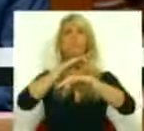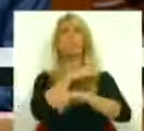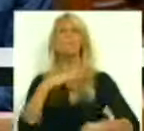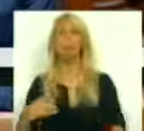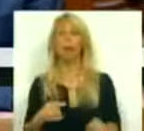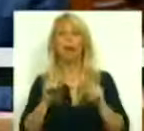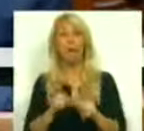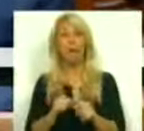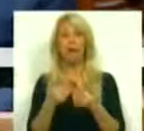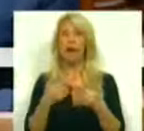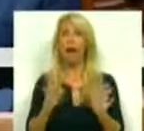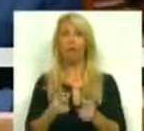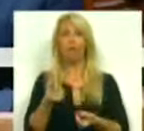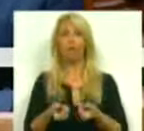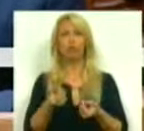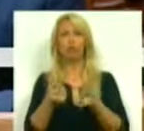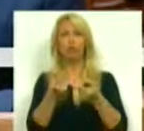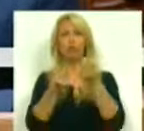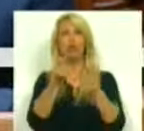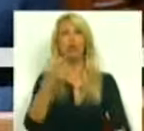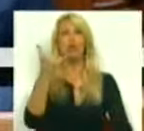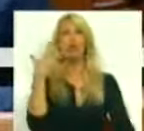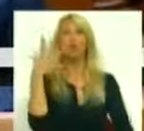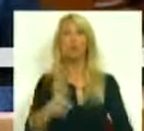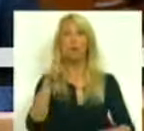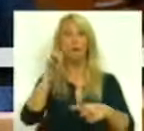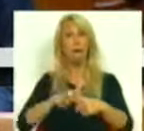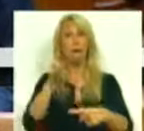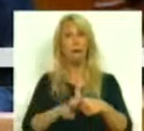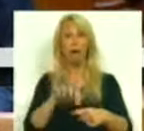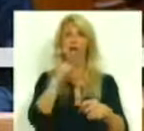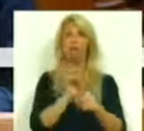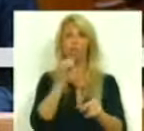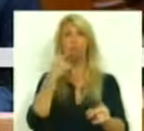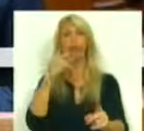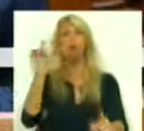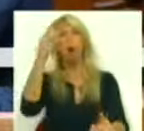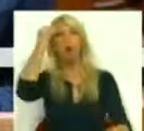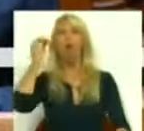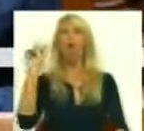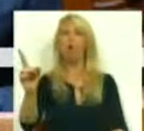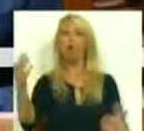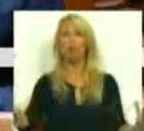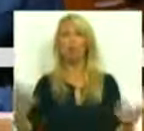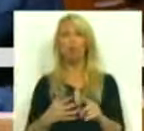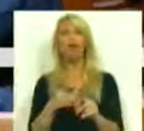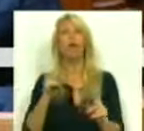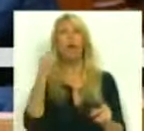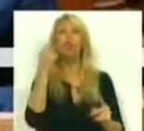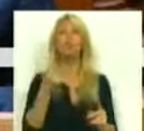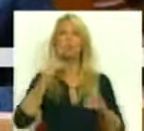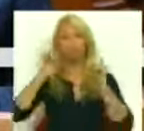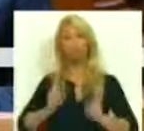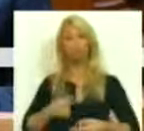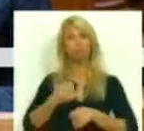abertas progressivamente 2.000 vagas em concursos para o grau de consultor e especialistas em início de carreira. E está